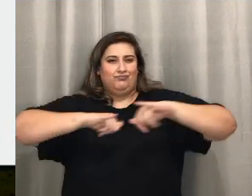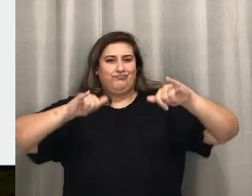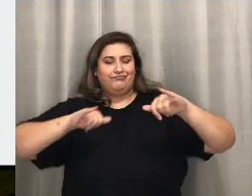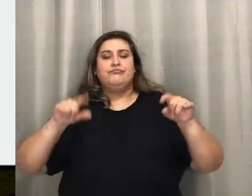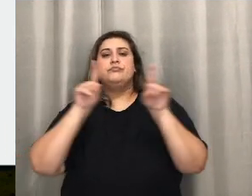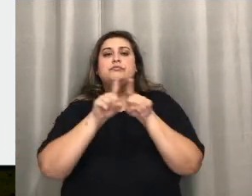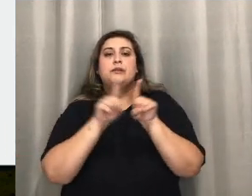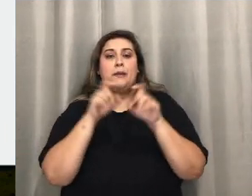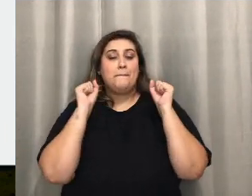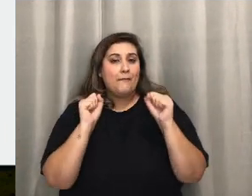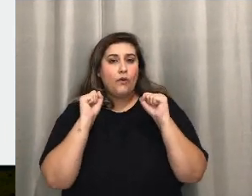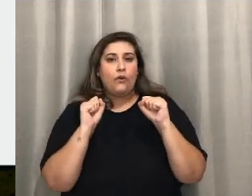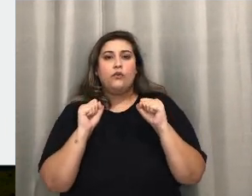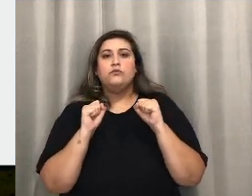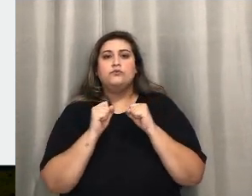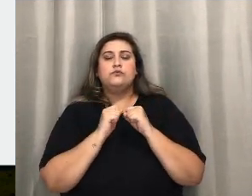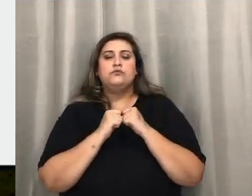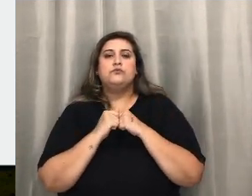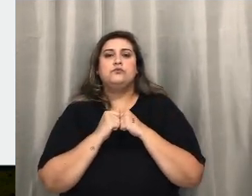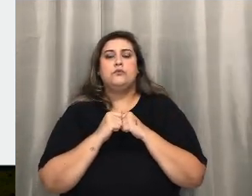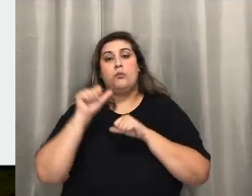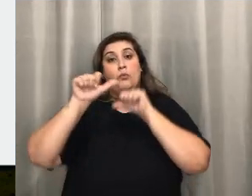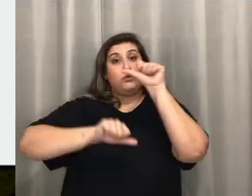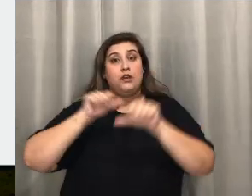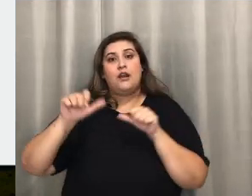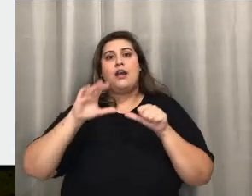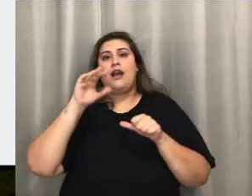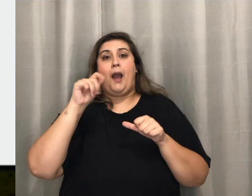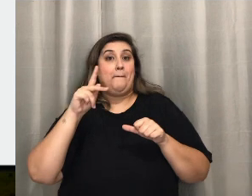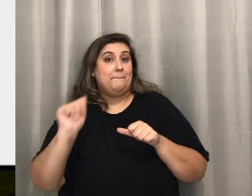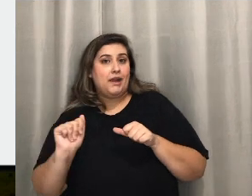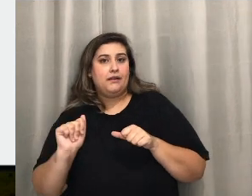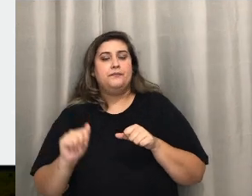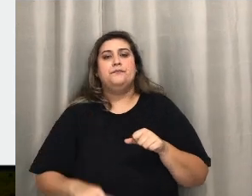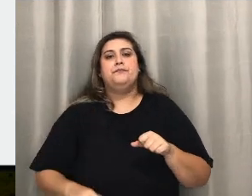o conteúdo que será divulgado, podemos